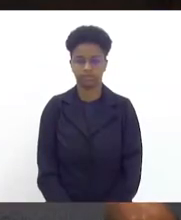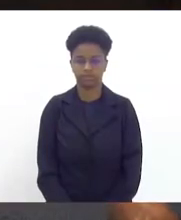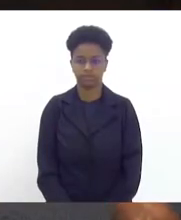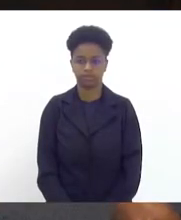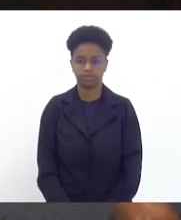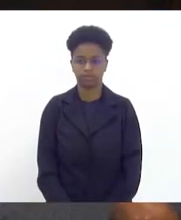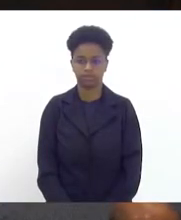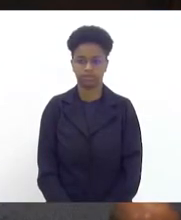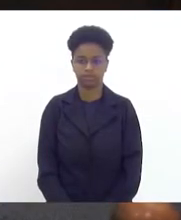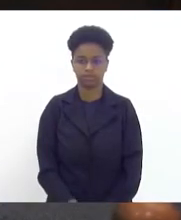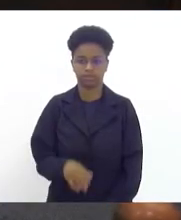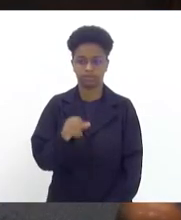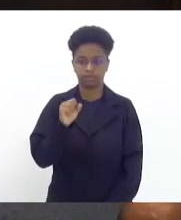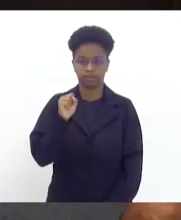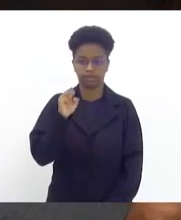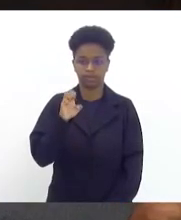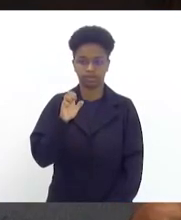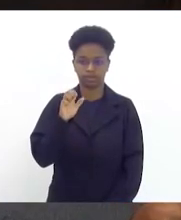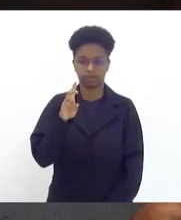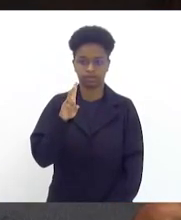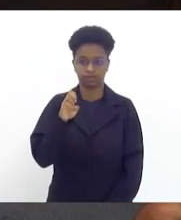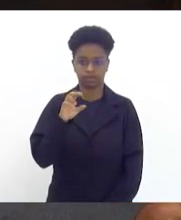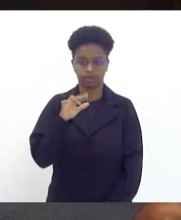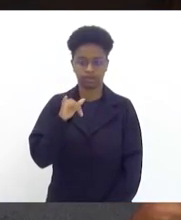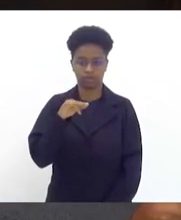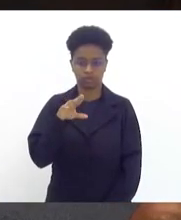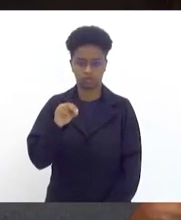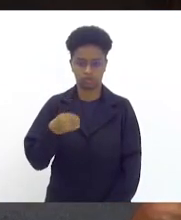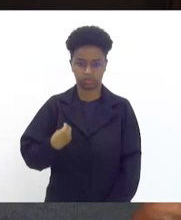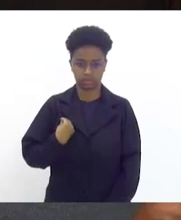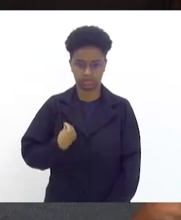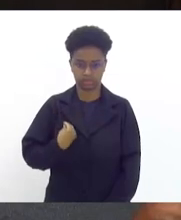senhor Severino Braga está presente